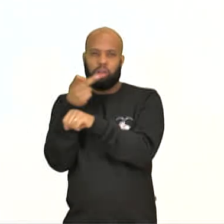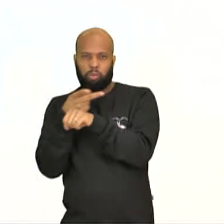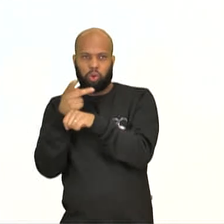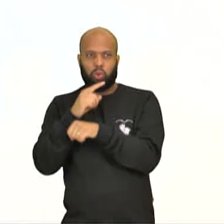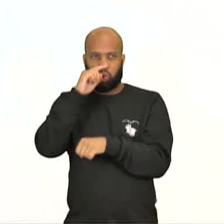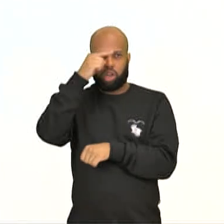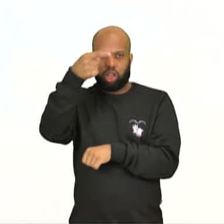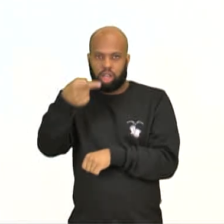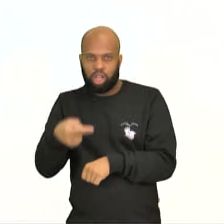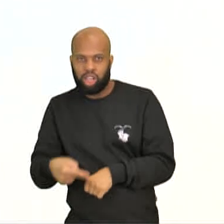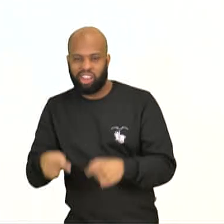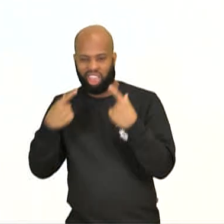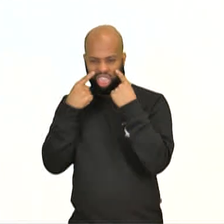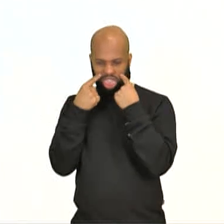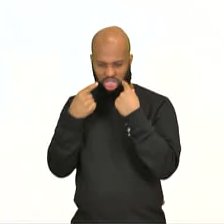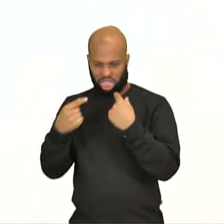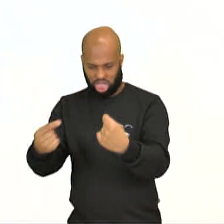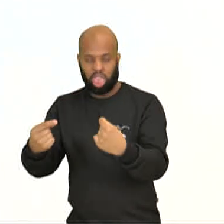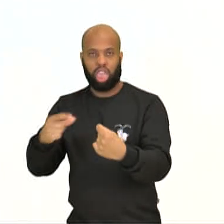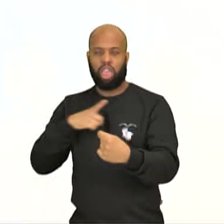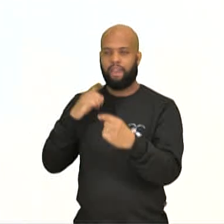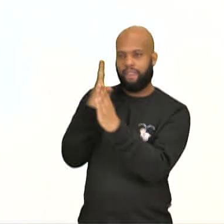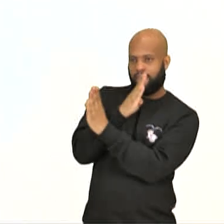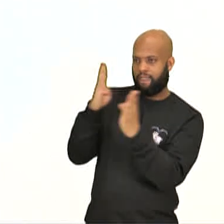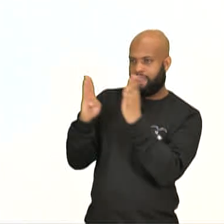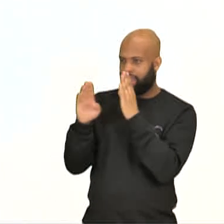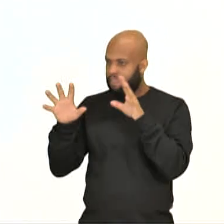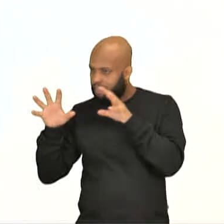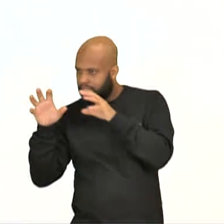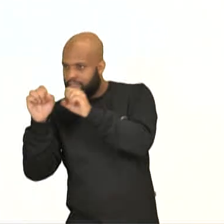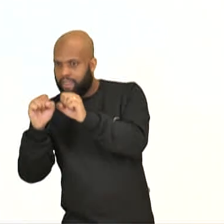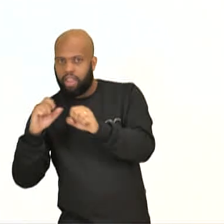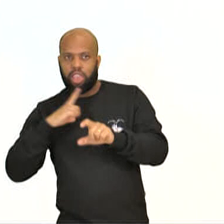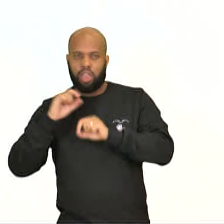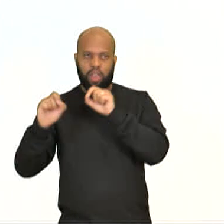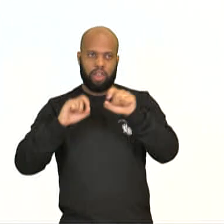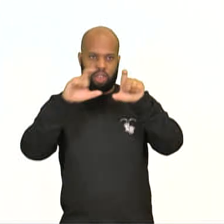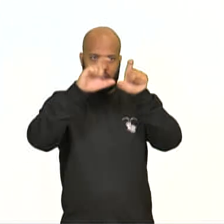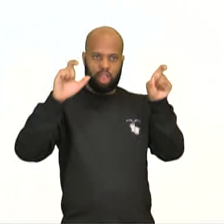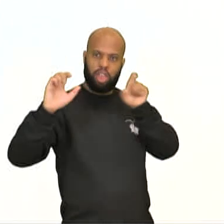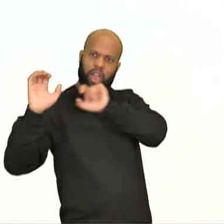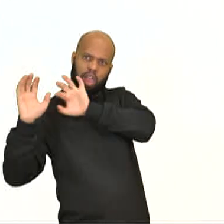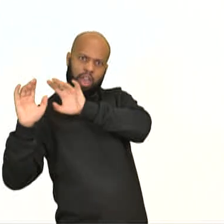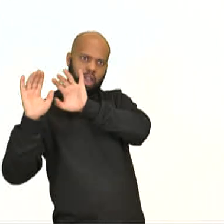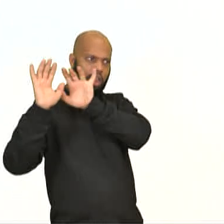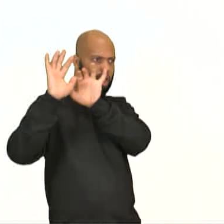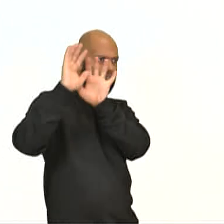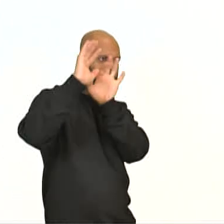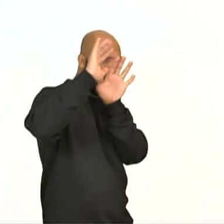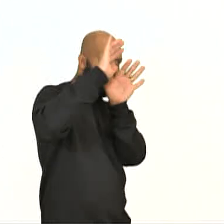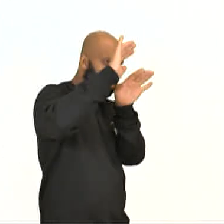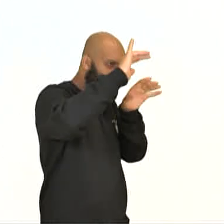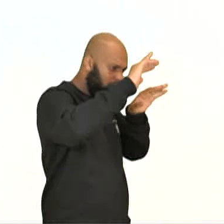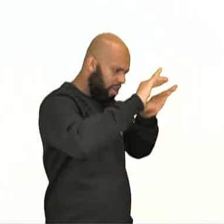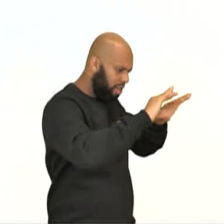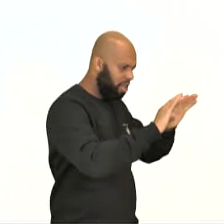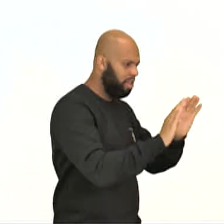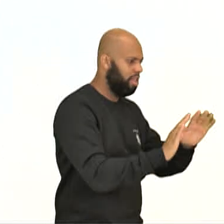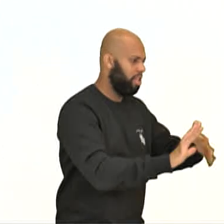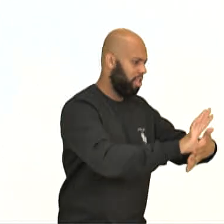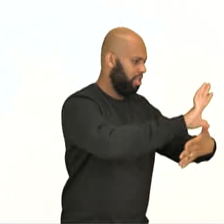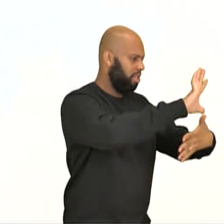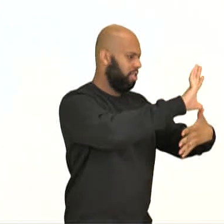naquela região para viver e acabaram povoando ou trazendo as primeiras pessoas, os primeiros seres